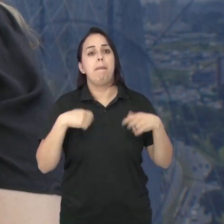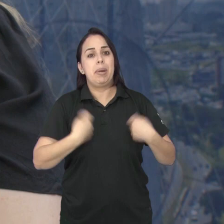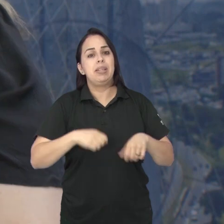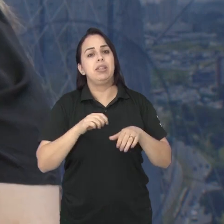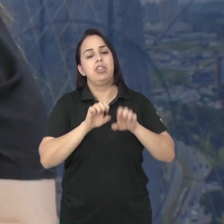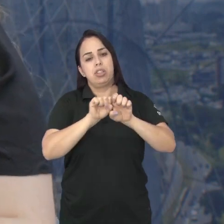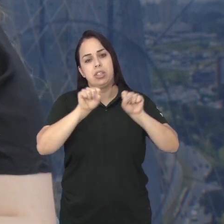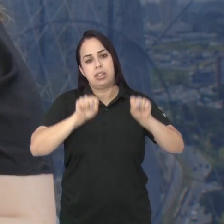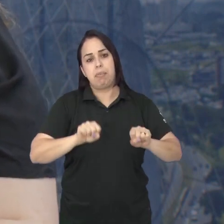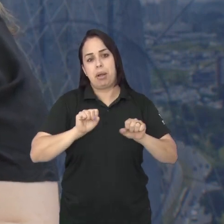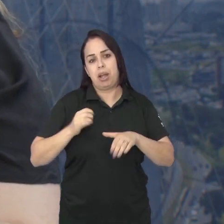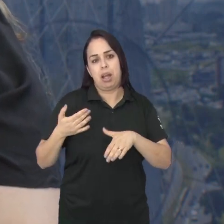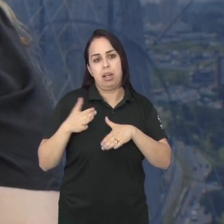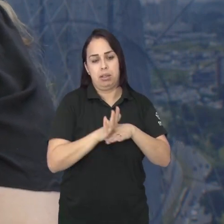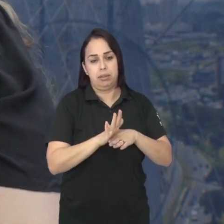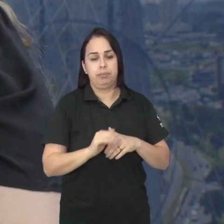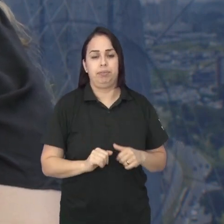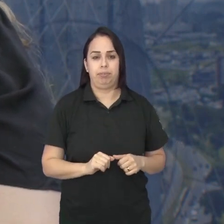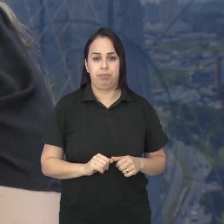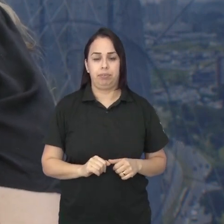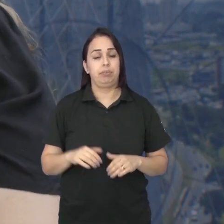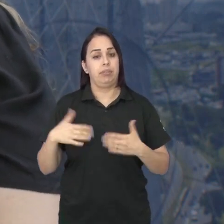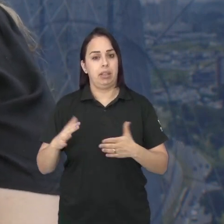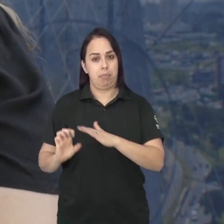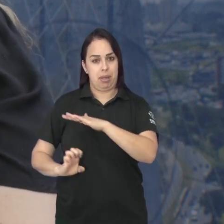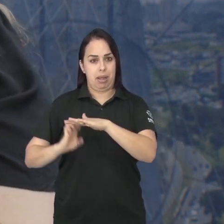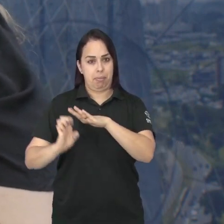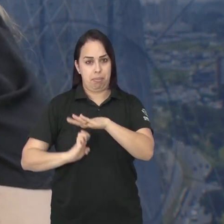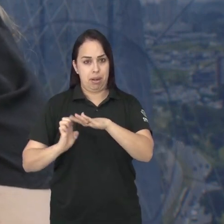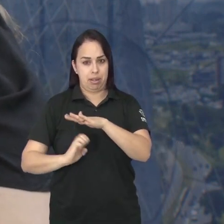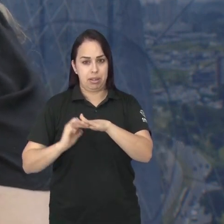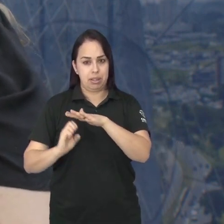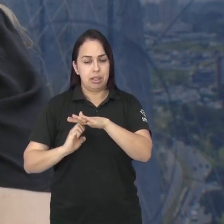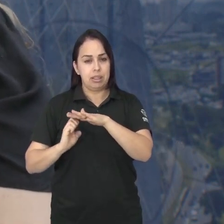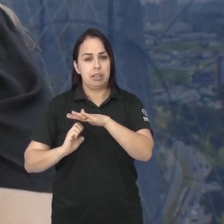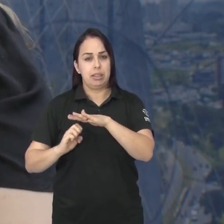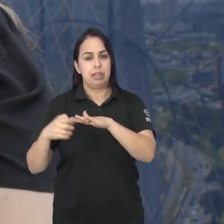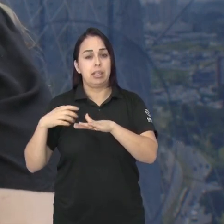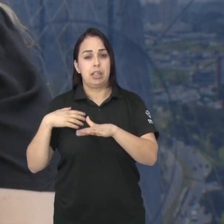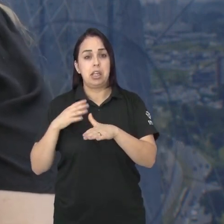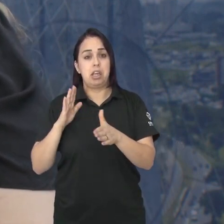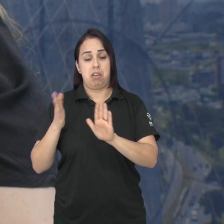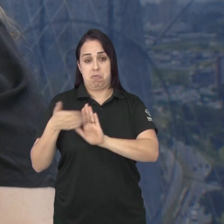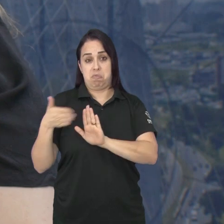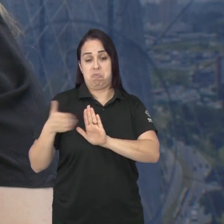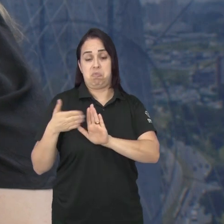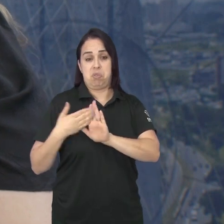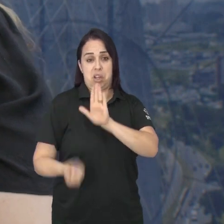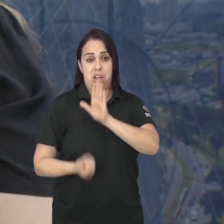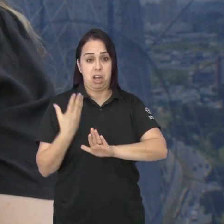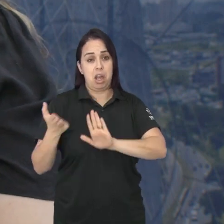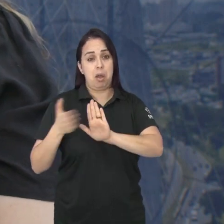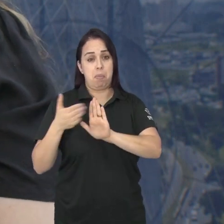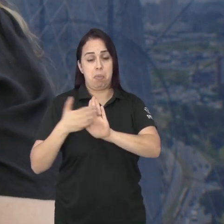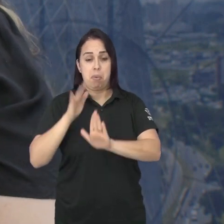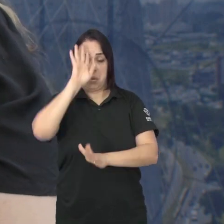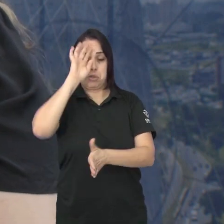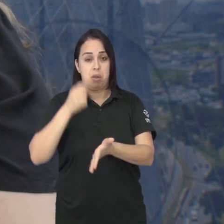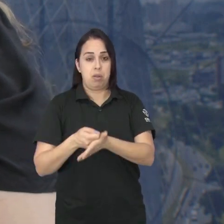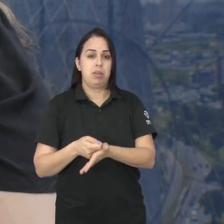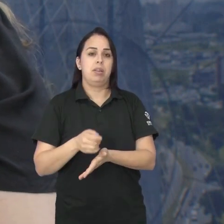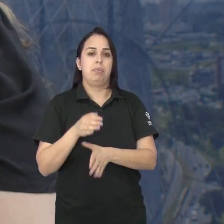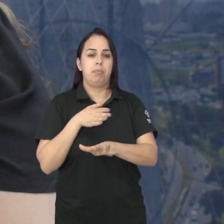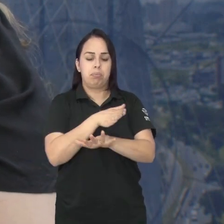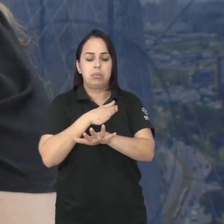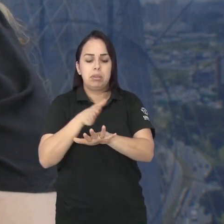possam ajudá-los. E aí entra o lado da IACIT, que é uma empresa que pode propor soluções para diversas áreas,